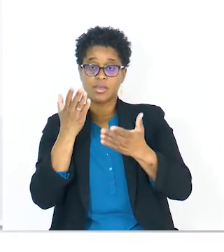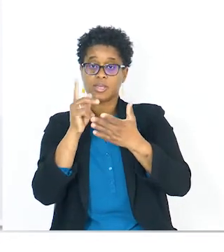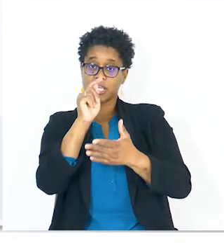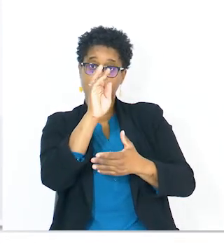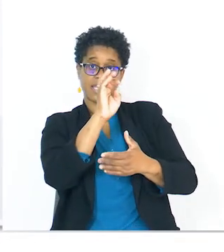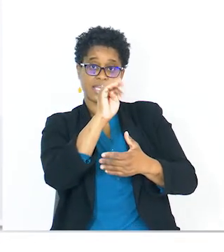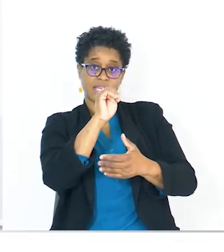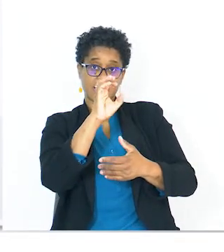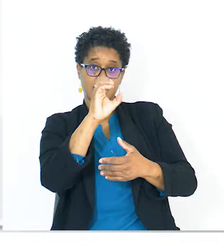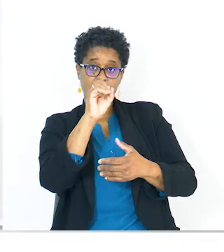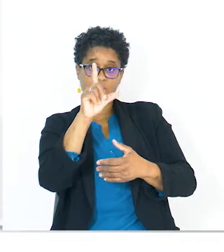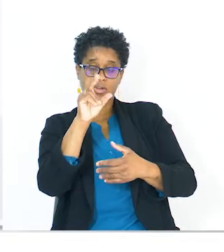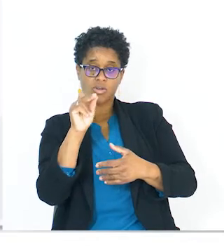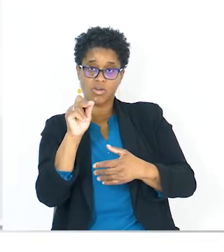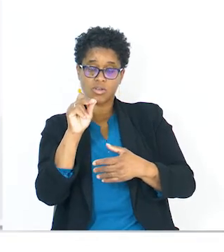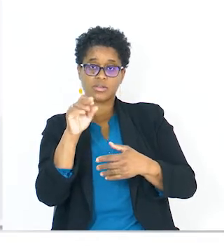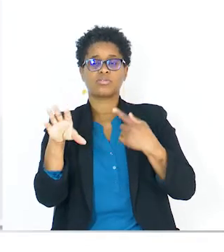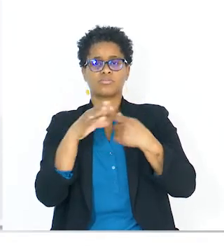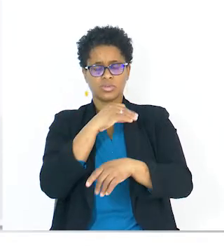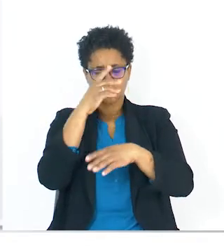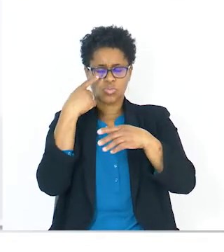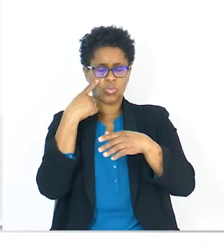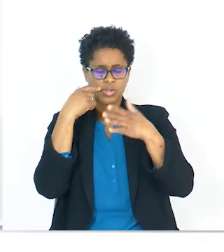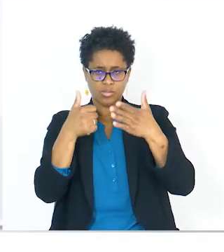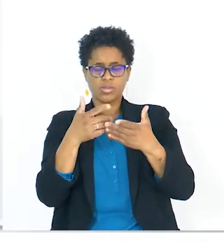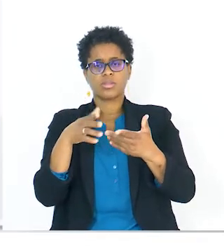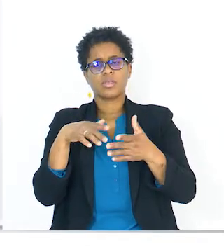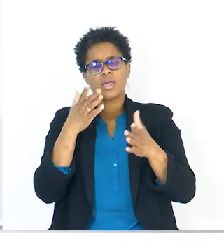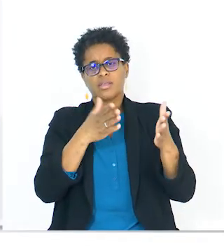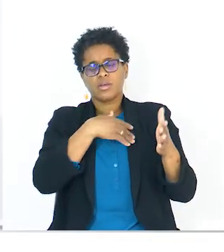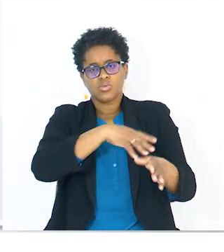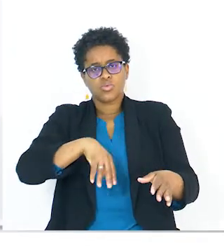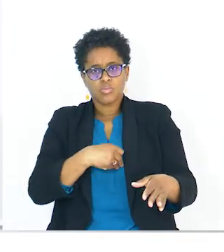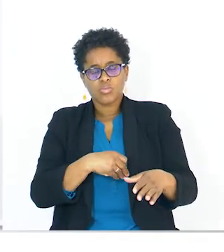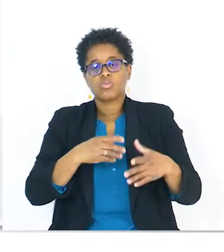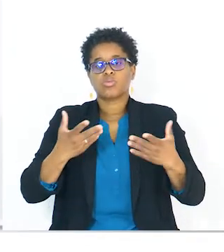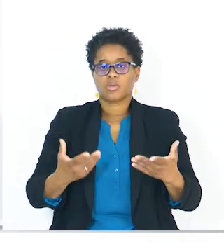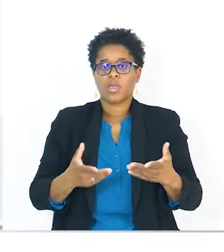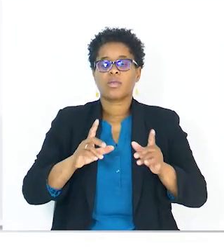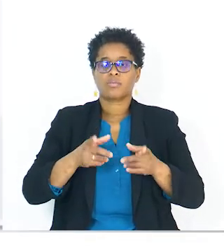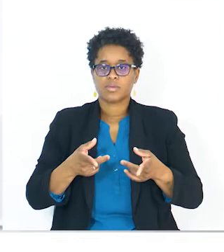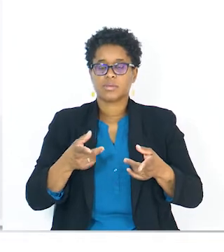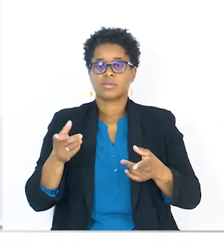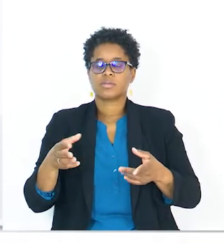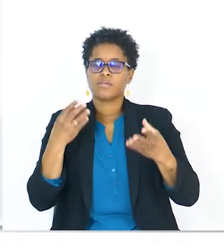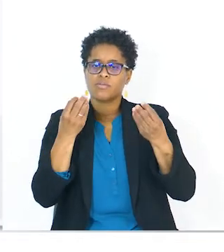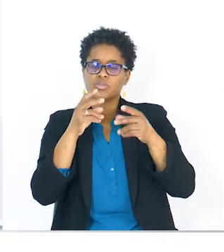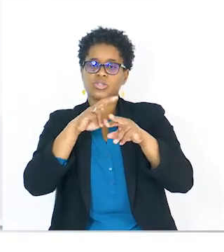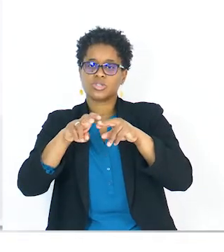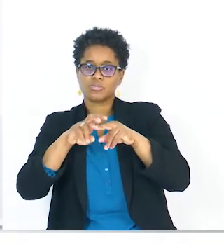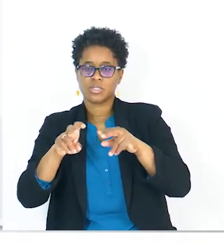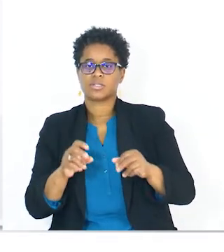escola. É na escola que se adquire os conhecimentos acerca do mundo a partir das